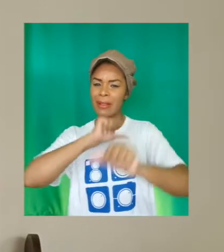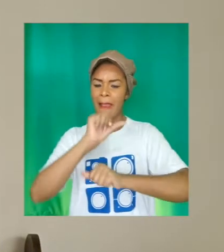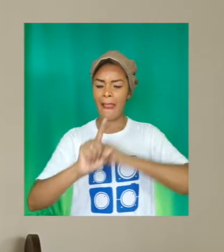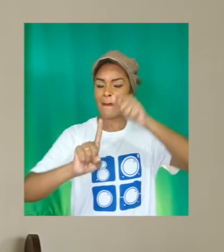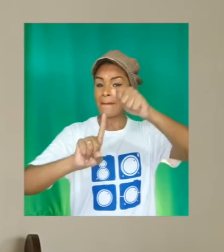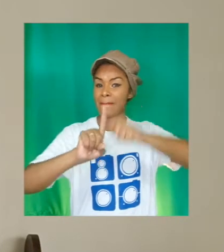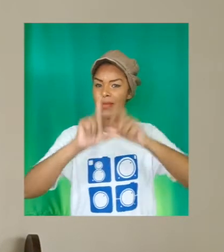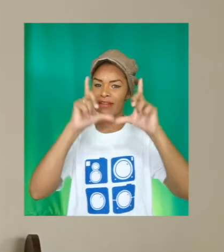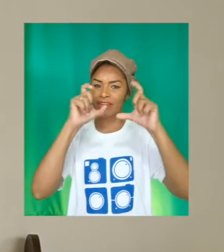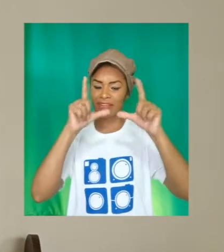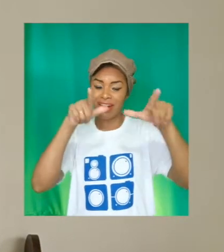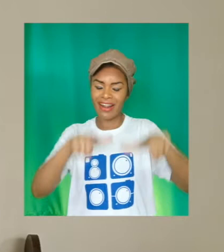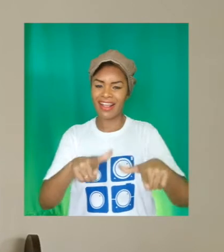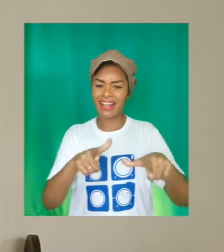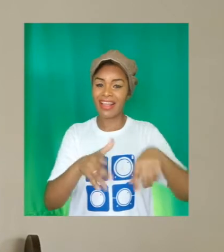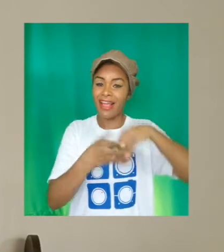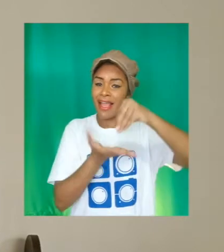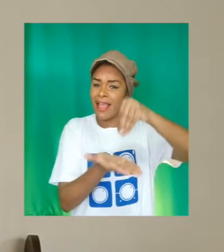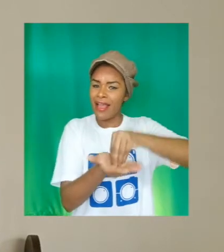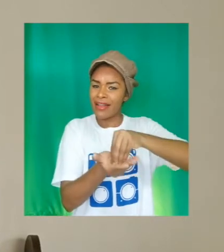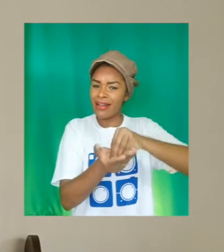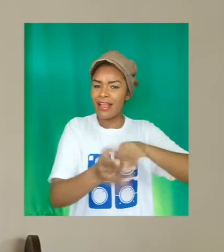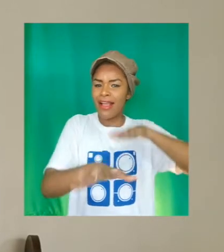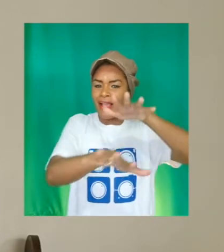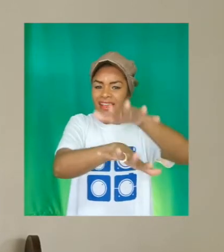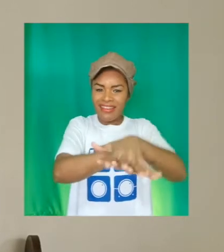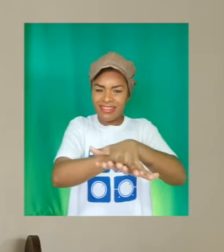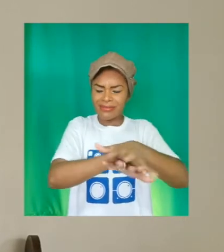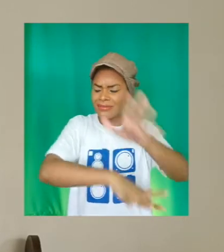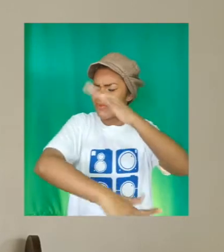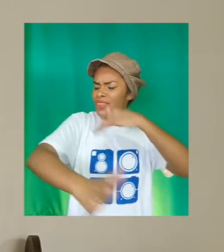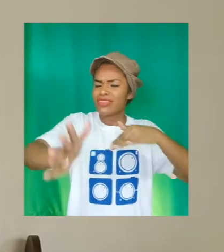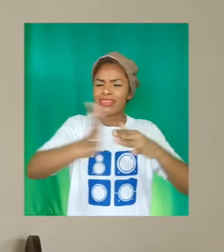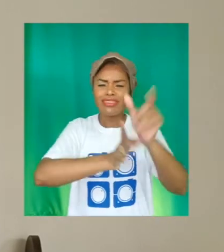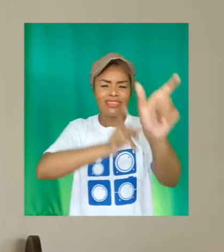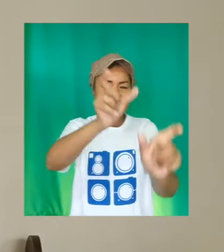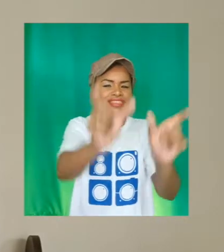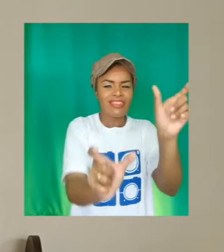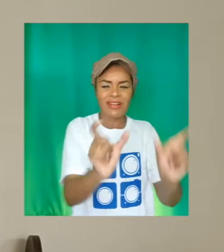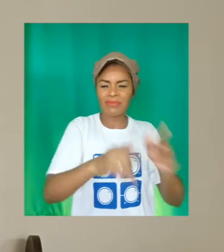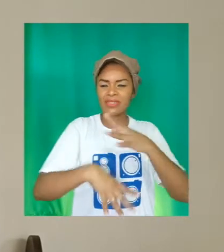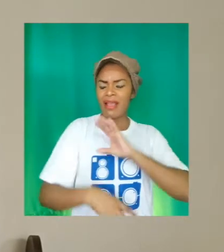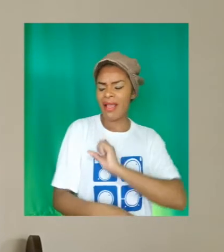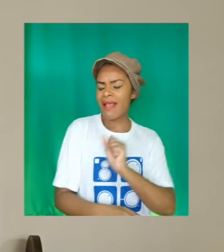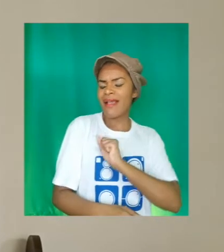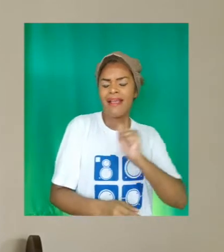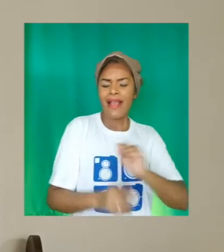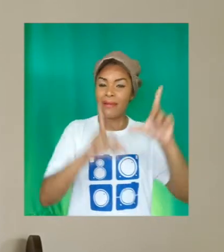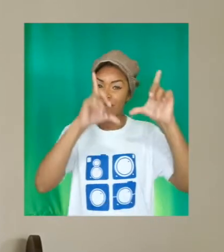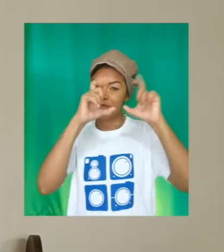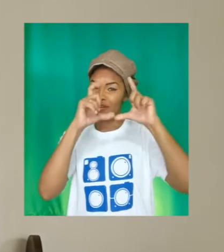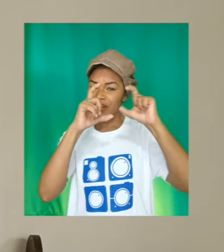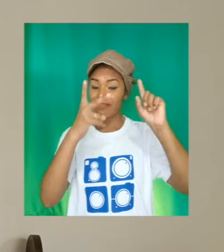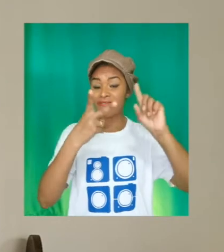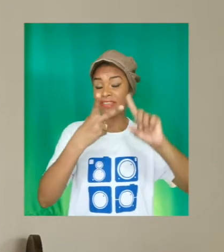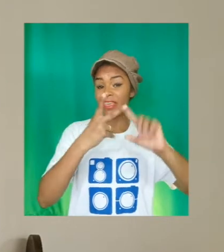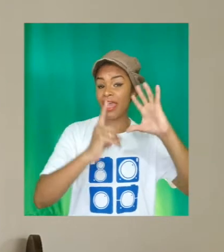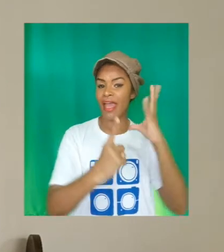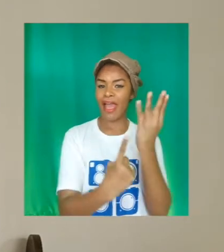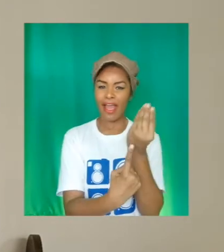fazer do Mês da Fotografia um espaço integrado e inclusivo para todos os públicos e amantes